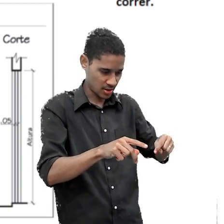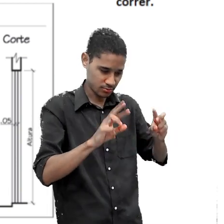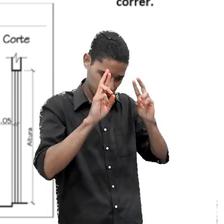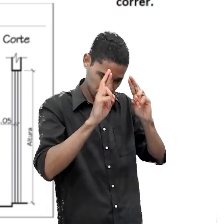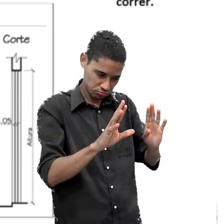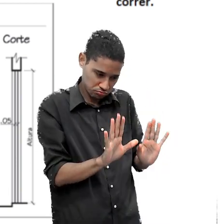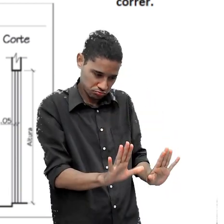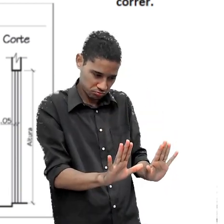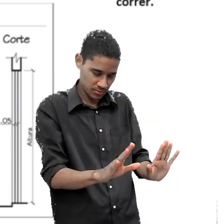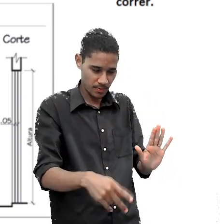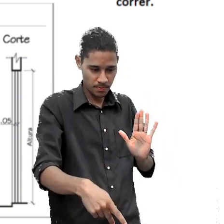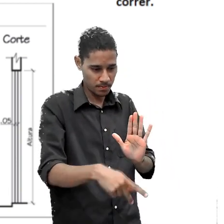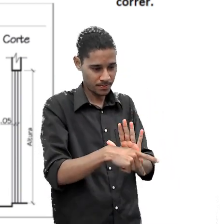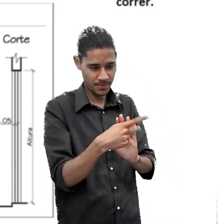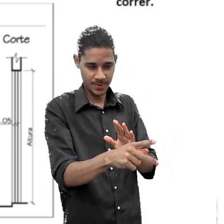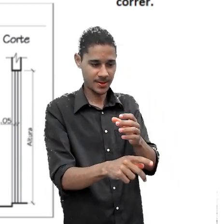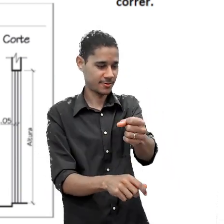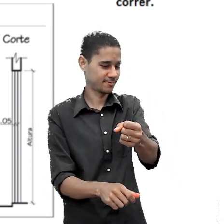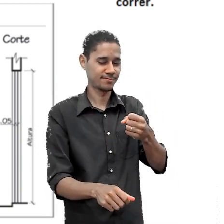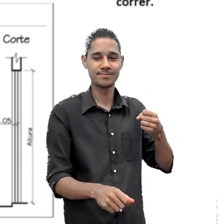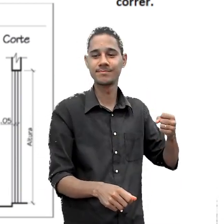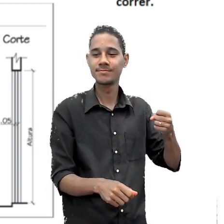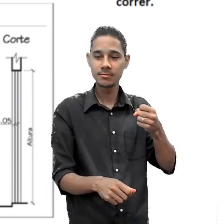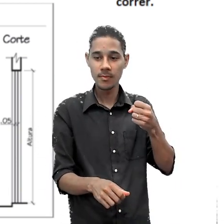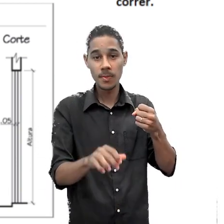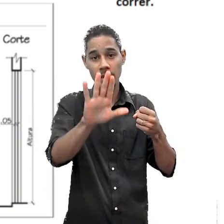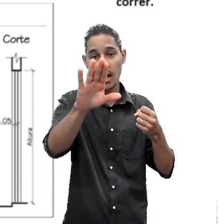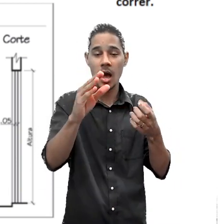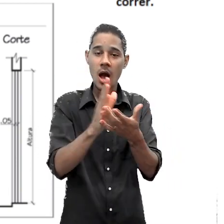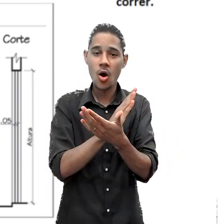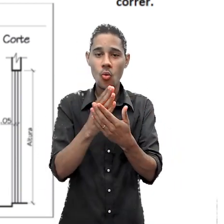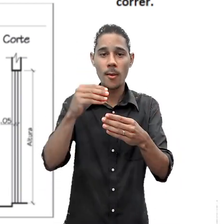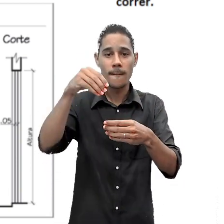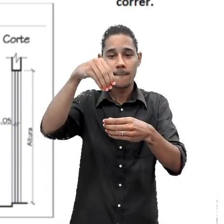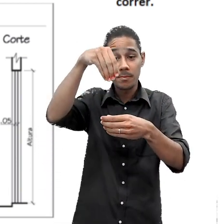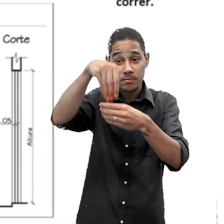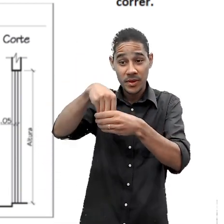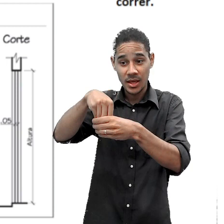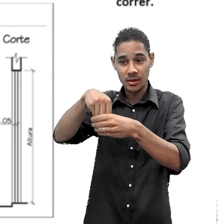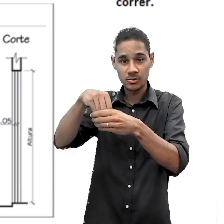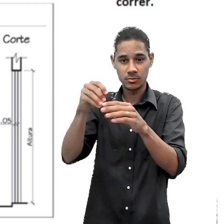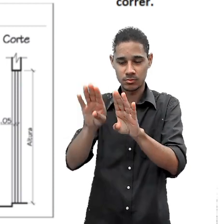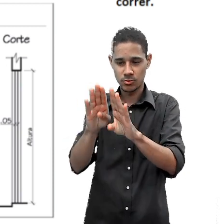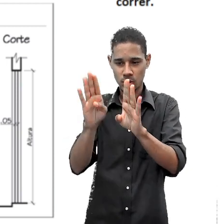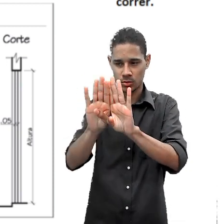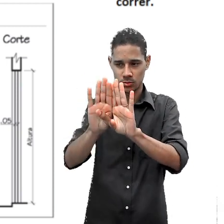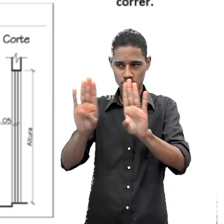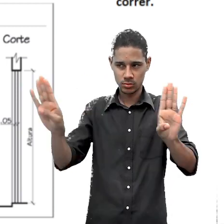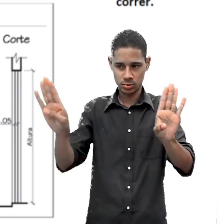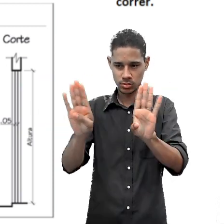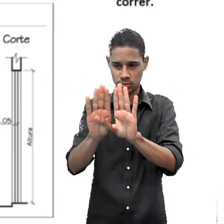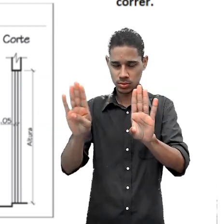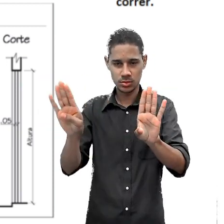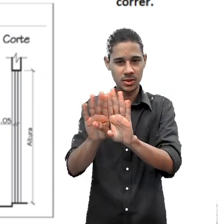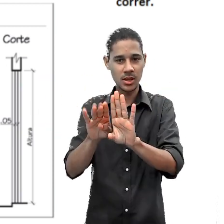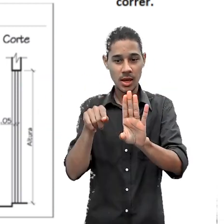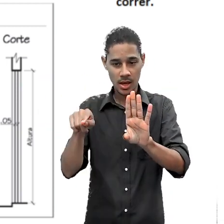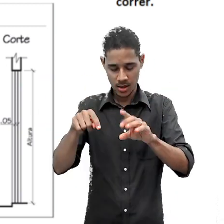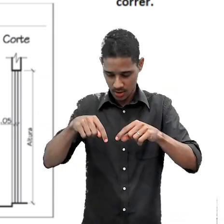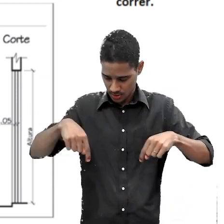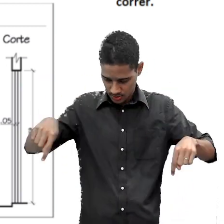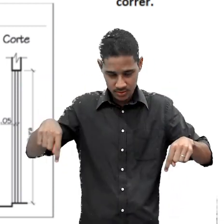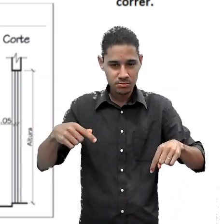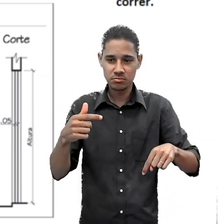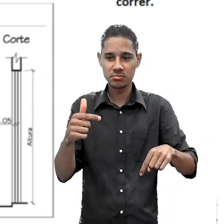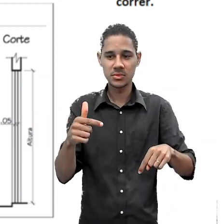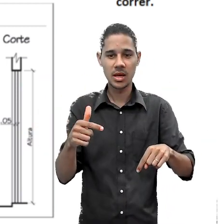como sendo o espaço do giro da porta. Já portas embutidas, né, ou portas de correr, ocupam menos espaço. Elas estão